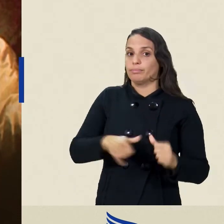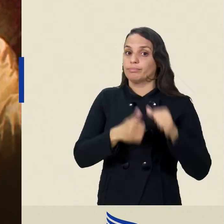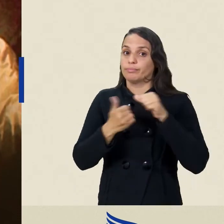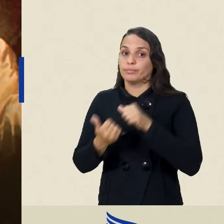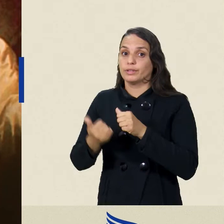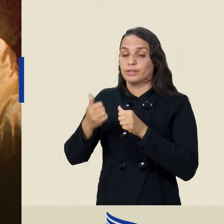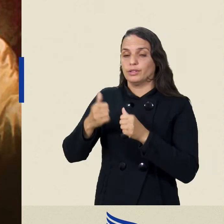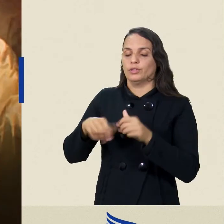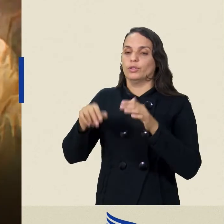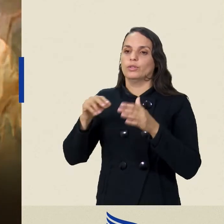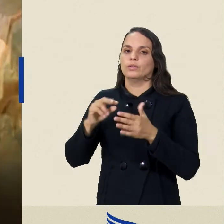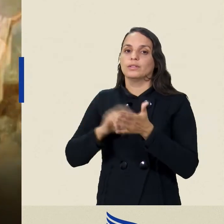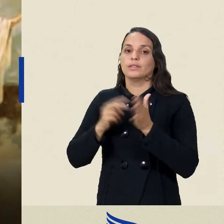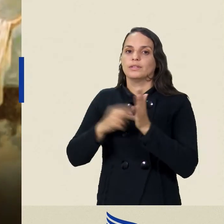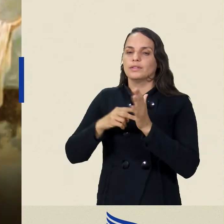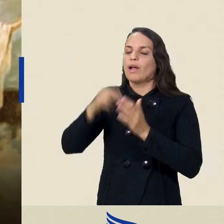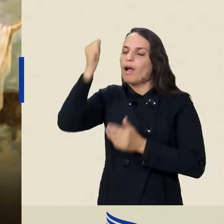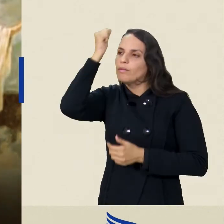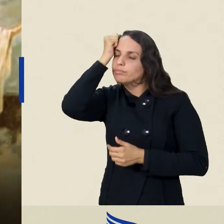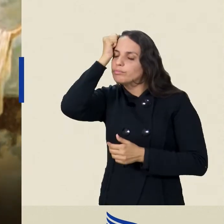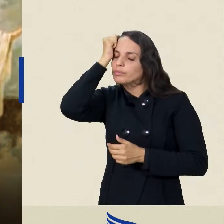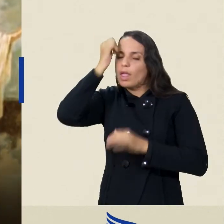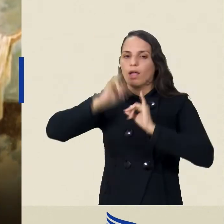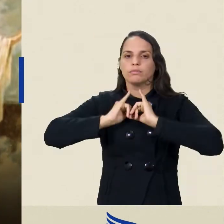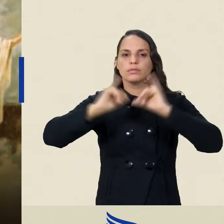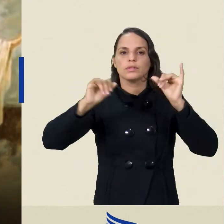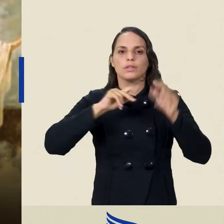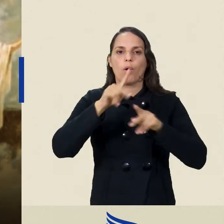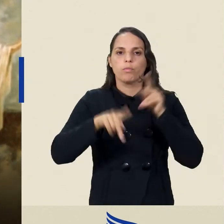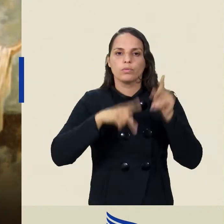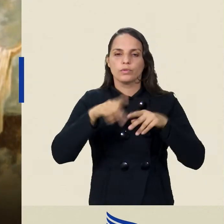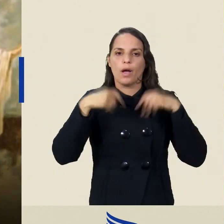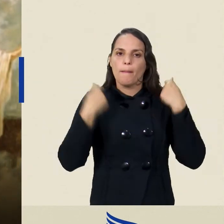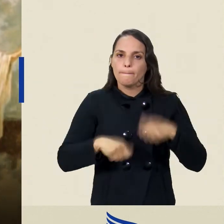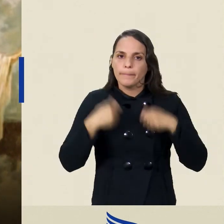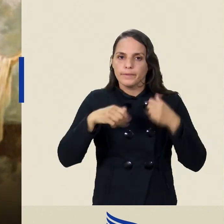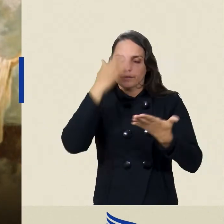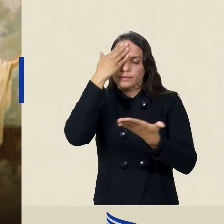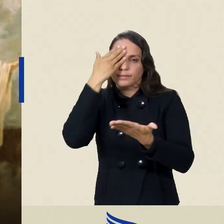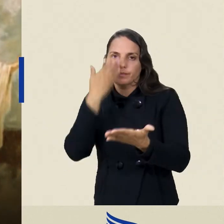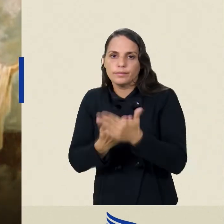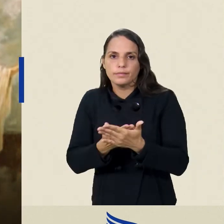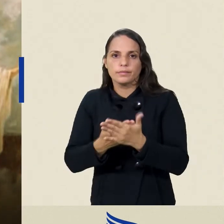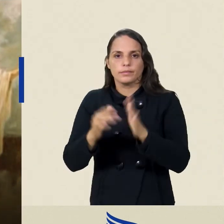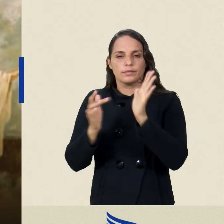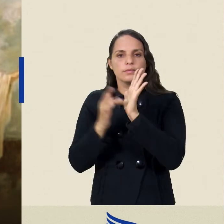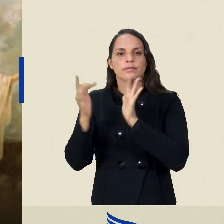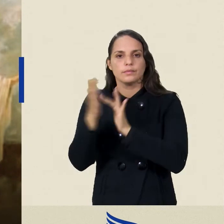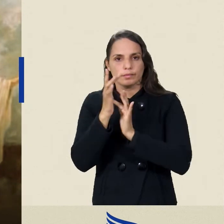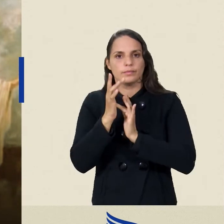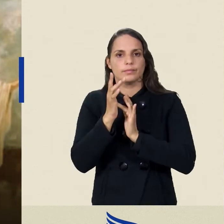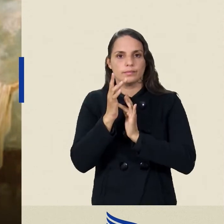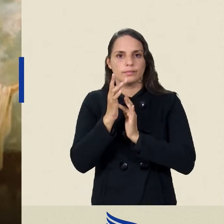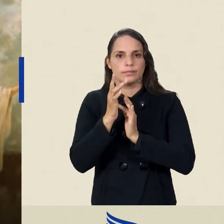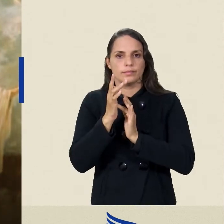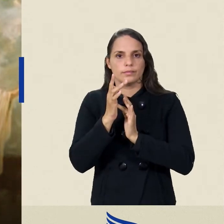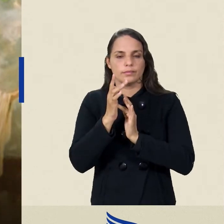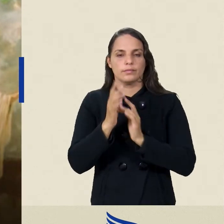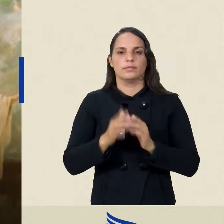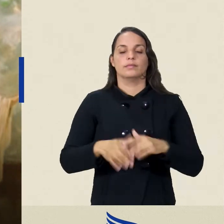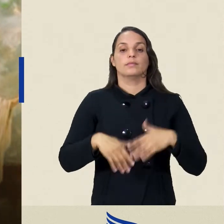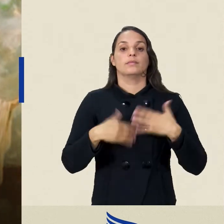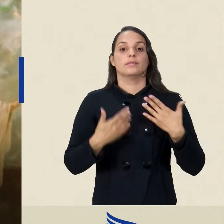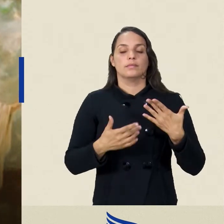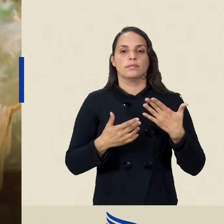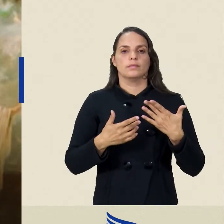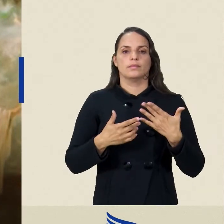de arrependimento, dizendo ao povo que cresce naquele que vinha depois dele, a saber, em Jesus.